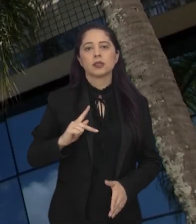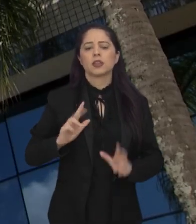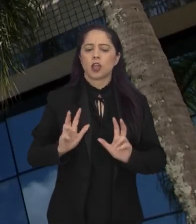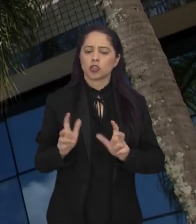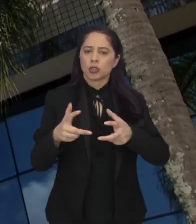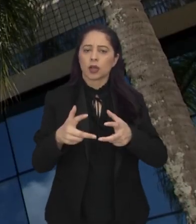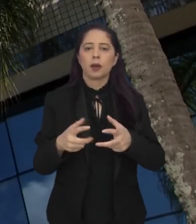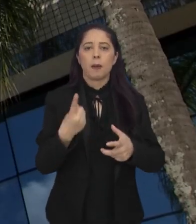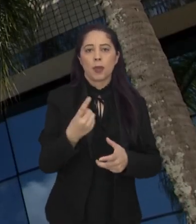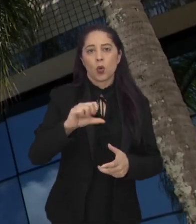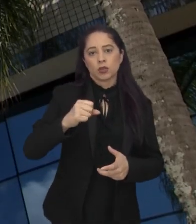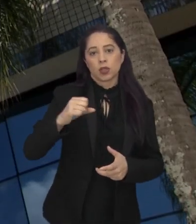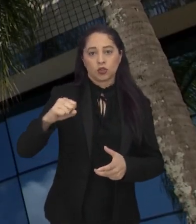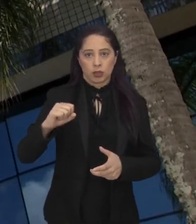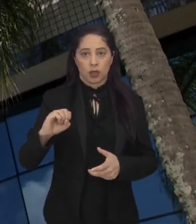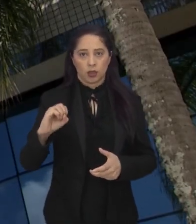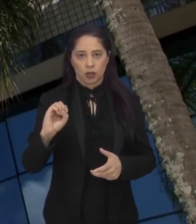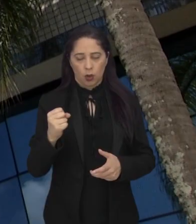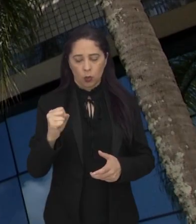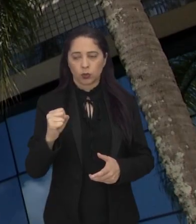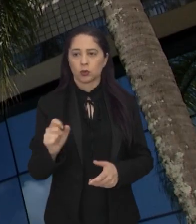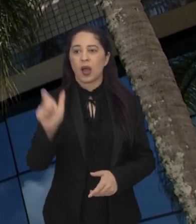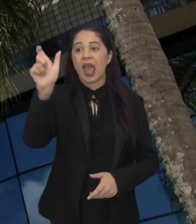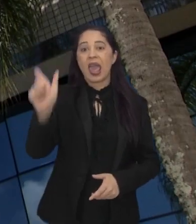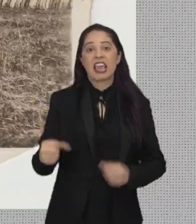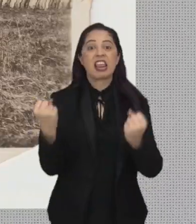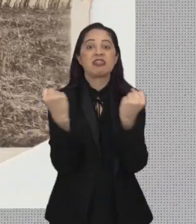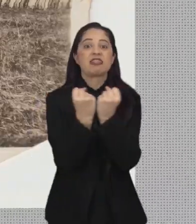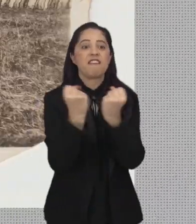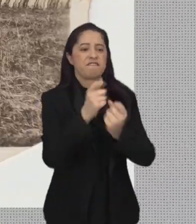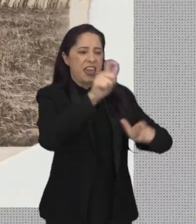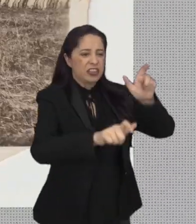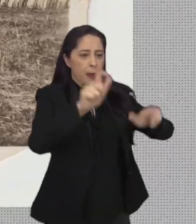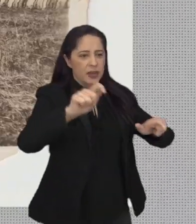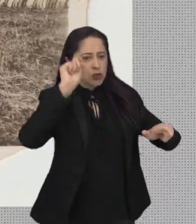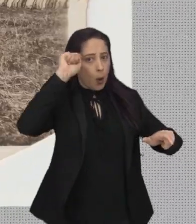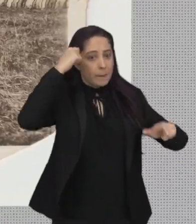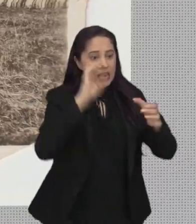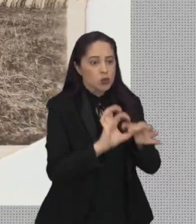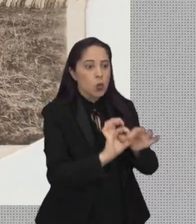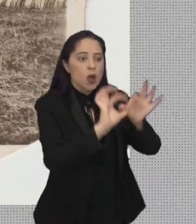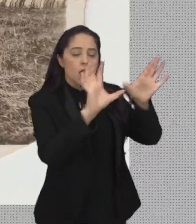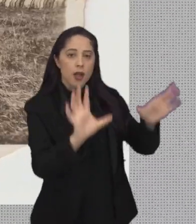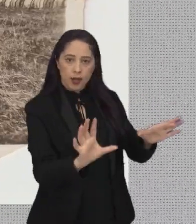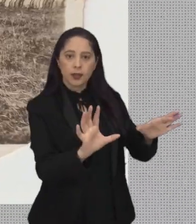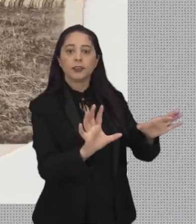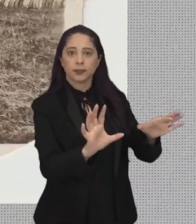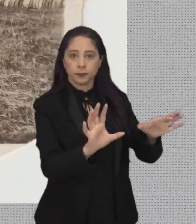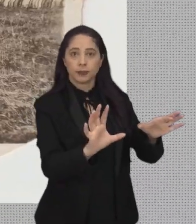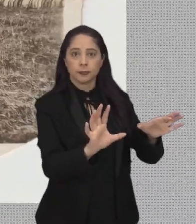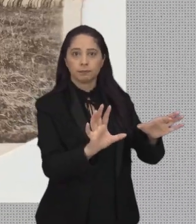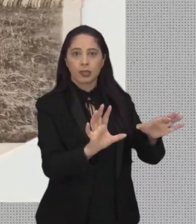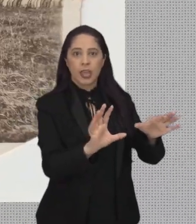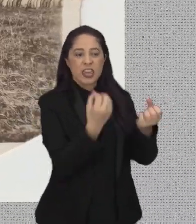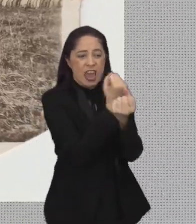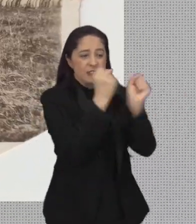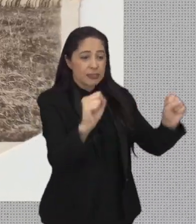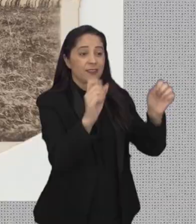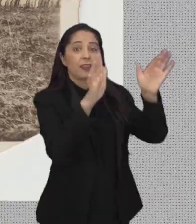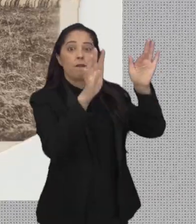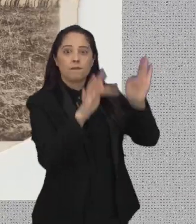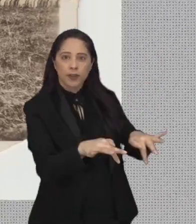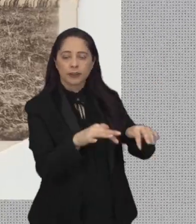do Legislativo em 1888. Abolicionista, teve grande destaque para a execução da Lei Áurea